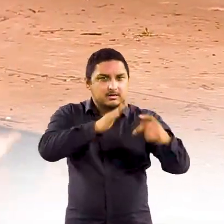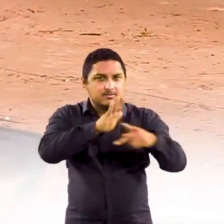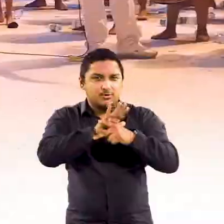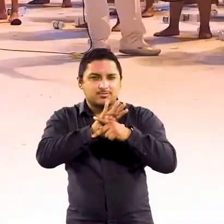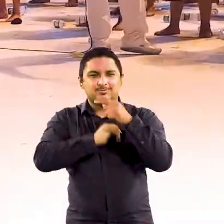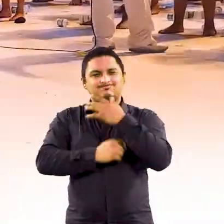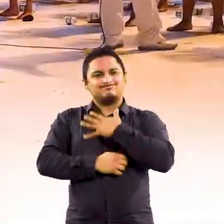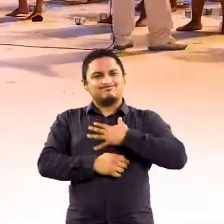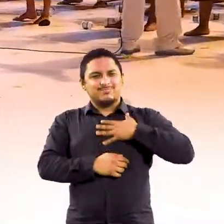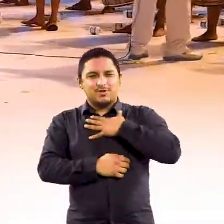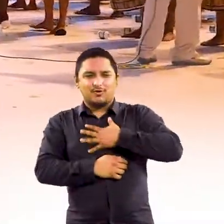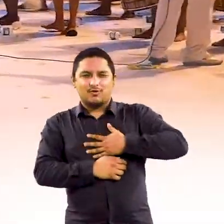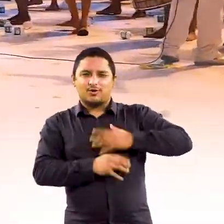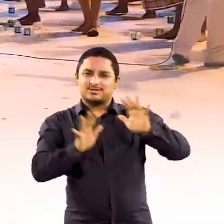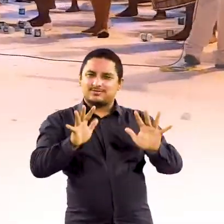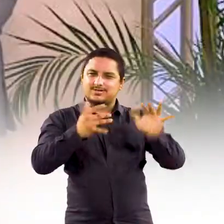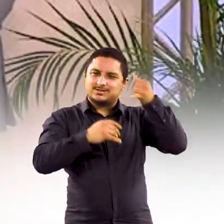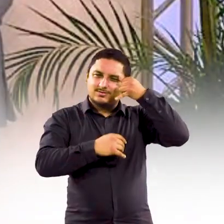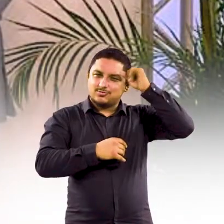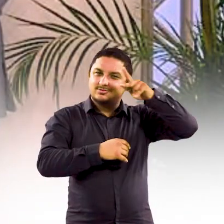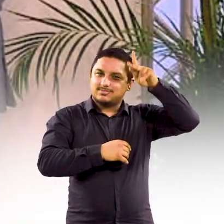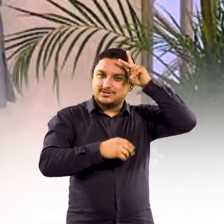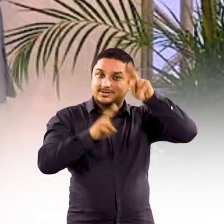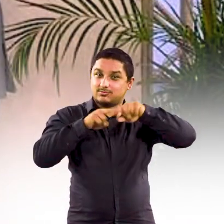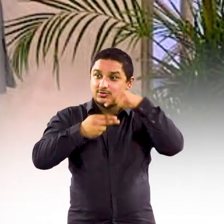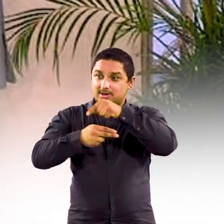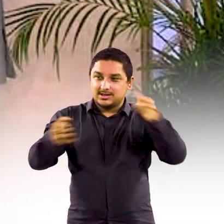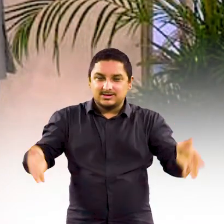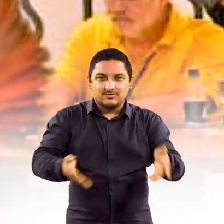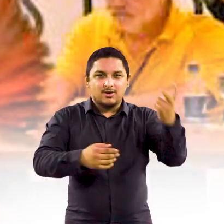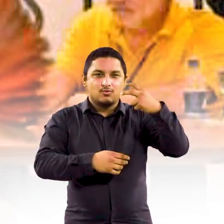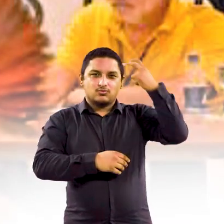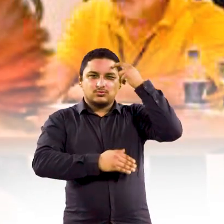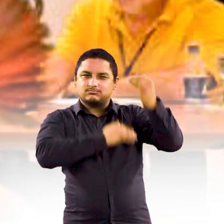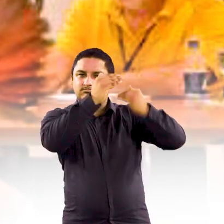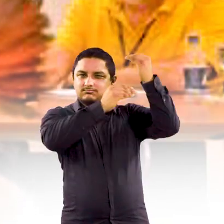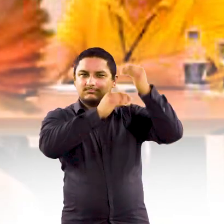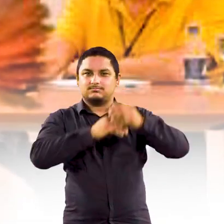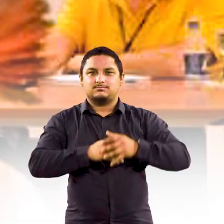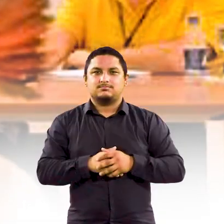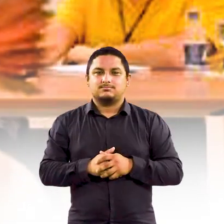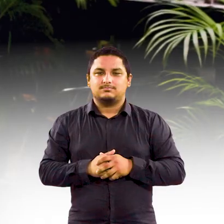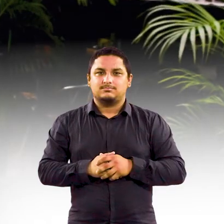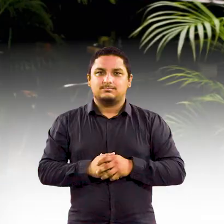Boi de Parintins, levou a nossa cultura para o mundo.